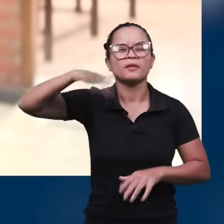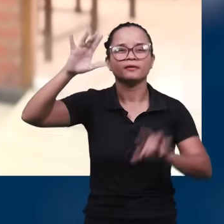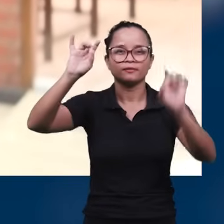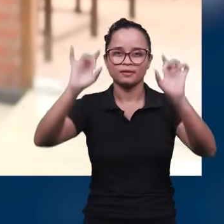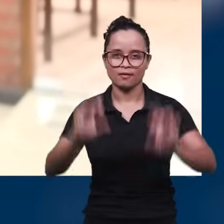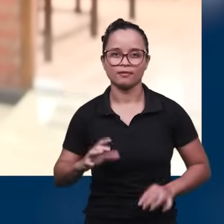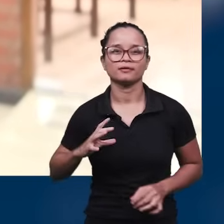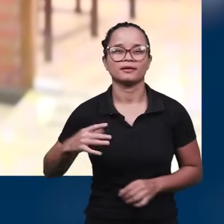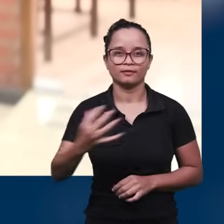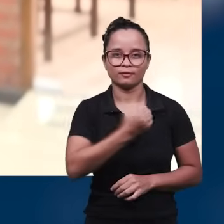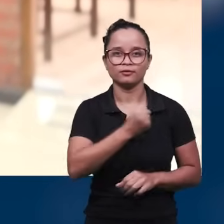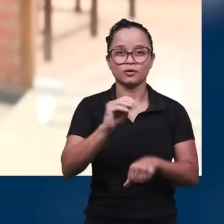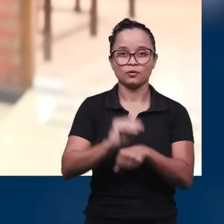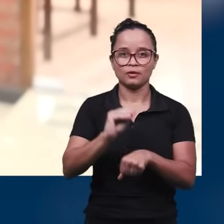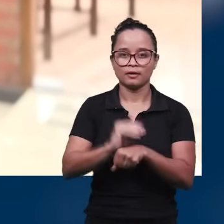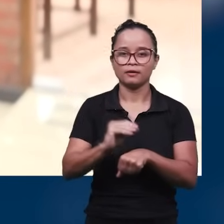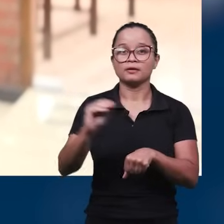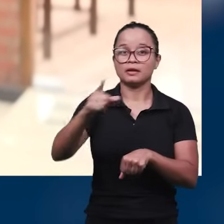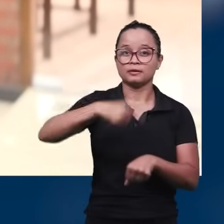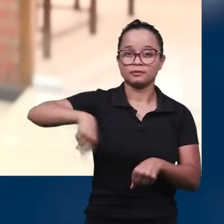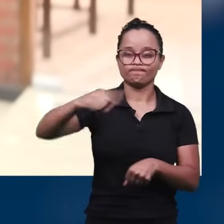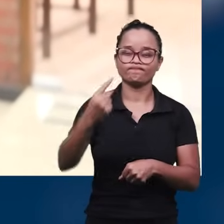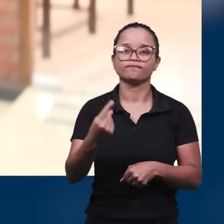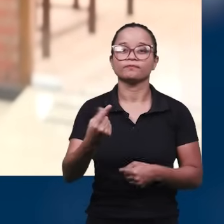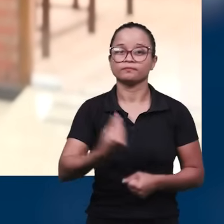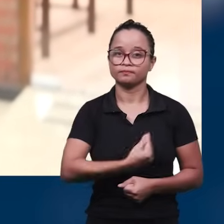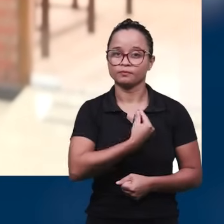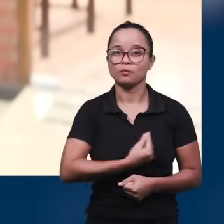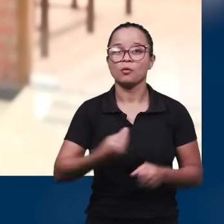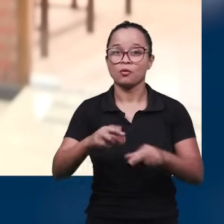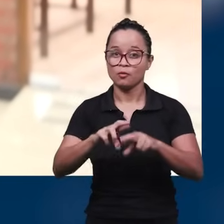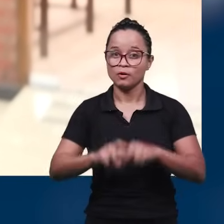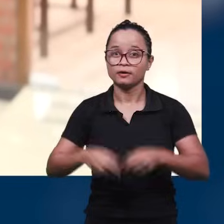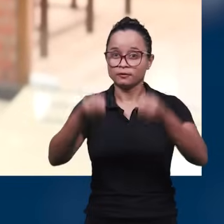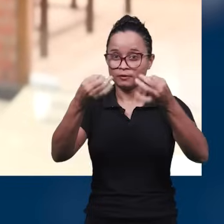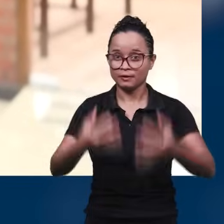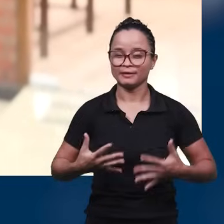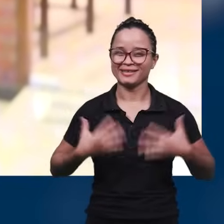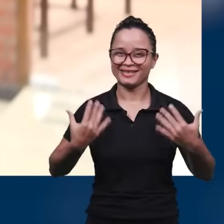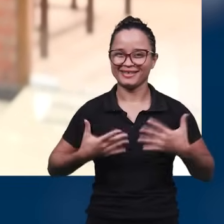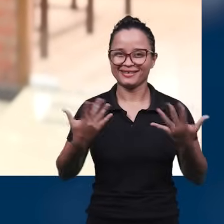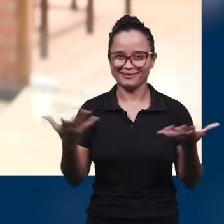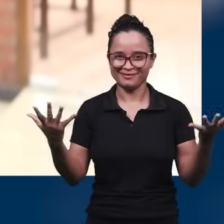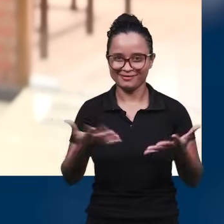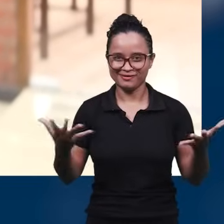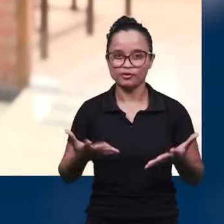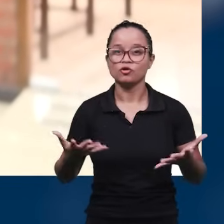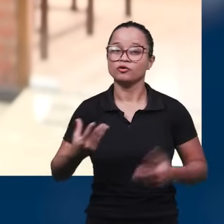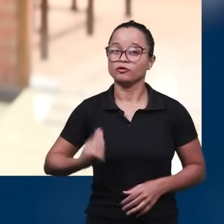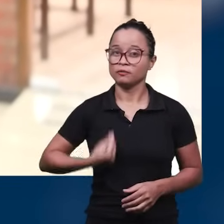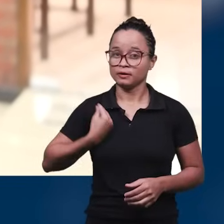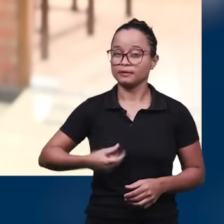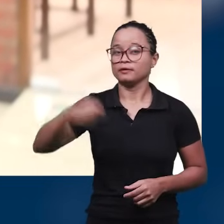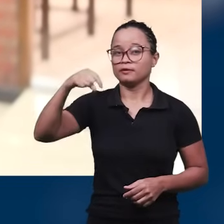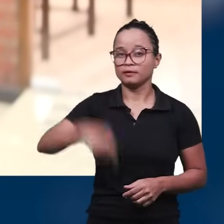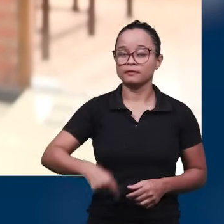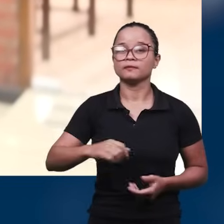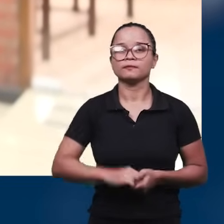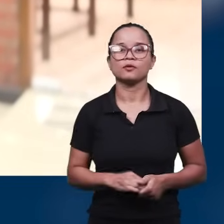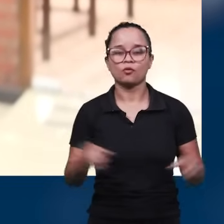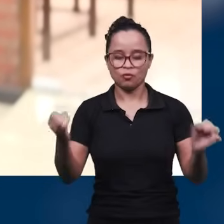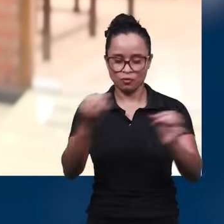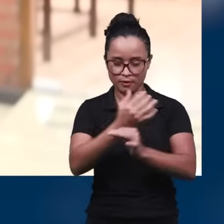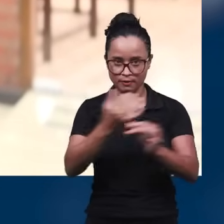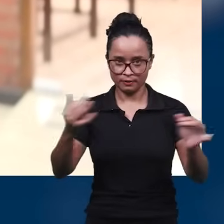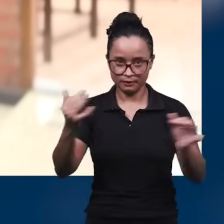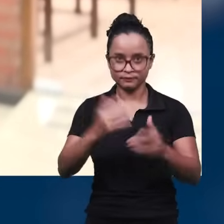hoje, de estarmos nesse lugar, somente glorificando aquele que é digno de toda honra, toda glória e todo louvor. Amém, meus